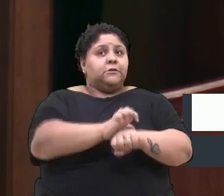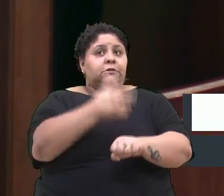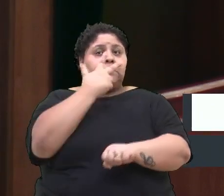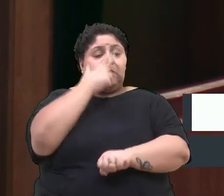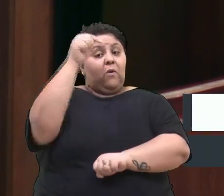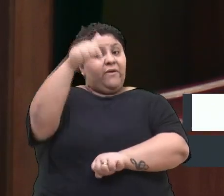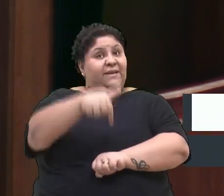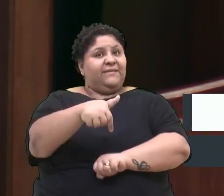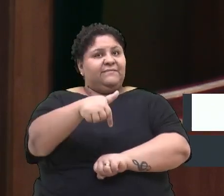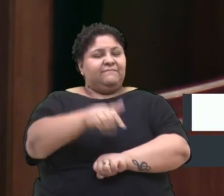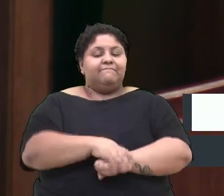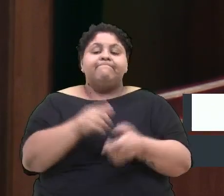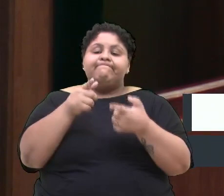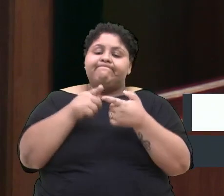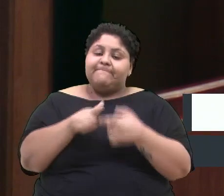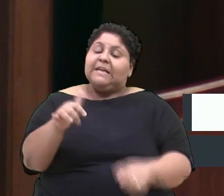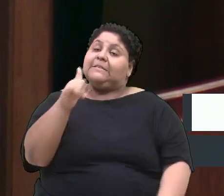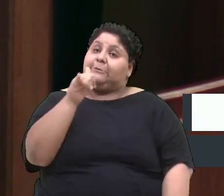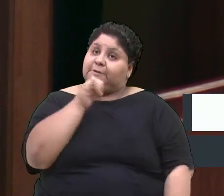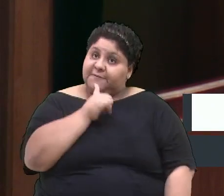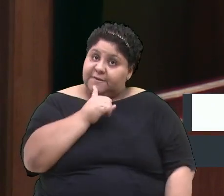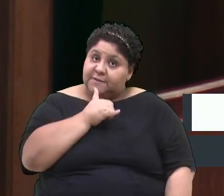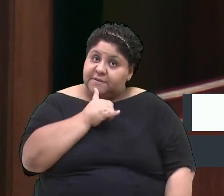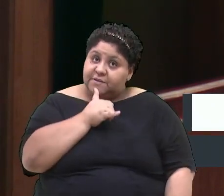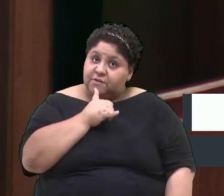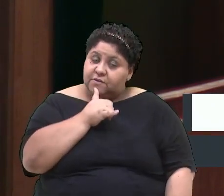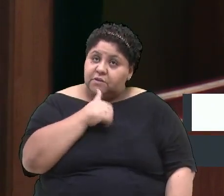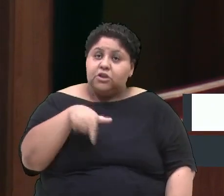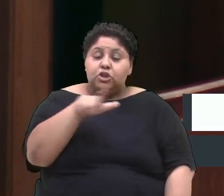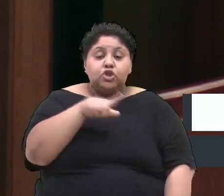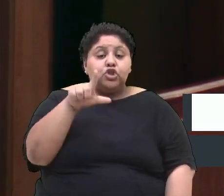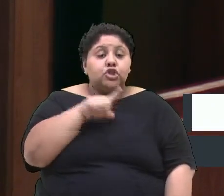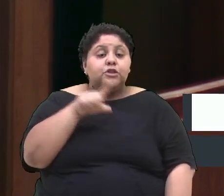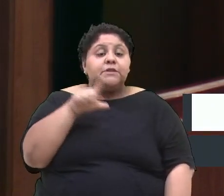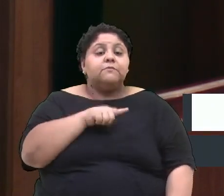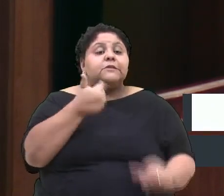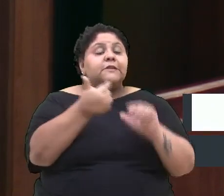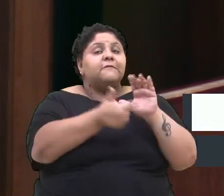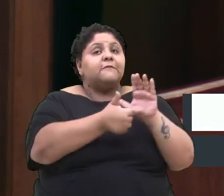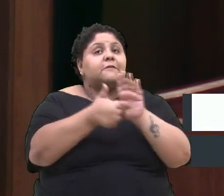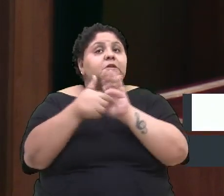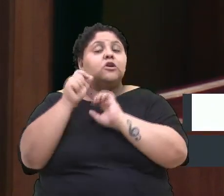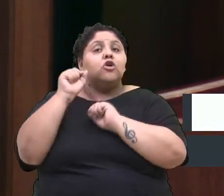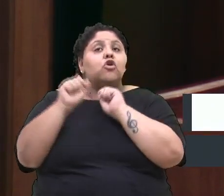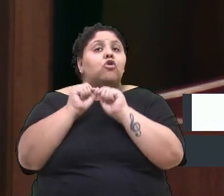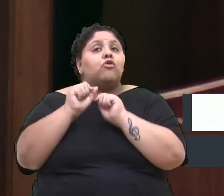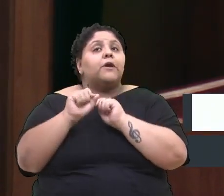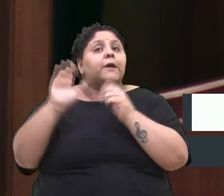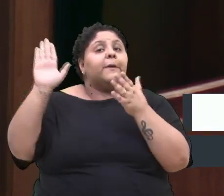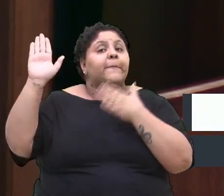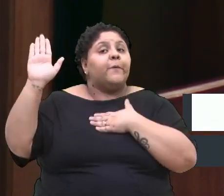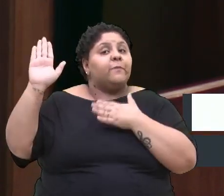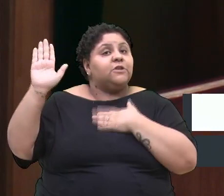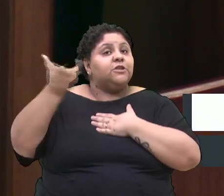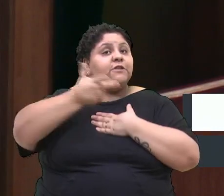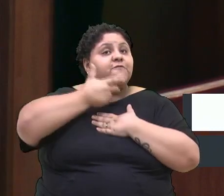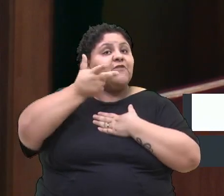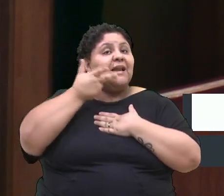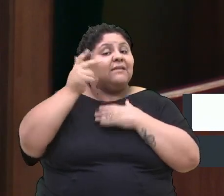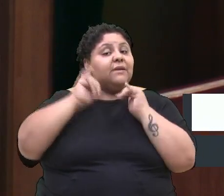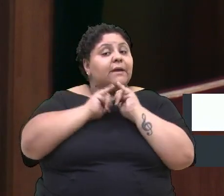Grande do Sul. Mas, infelizmente, nós temos que destacar aquilo que foi prometido e aquilo que foi falado em